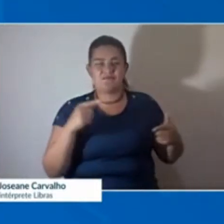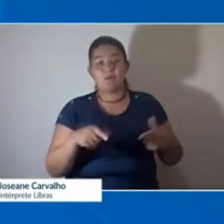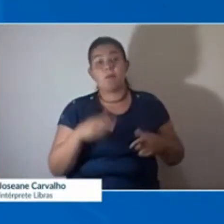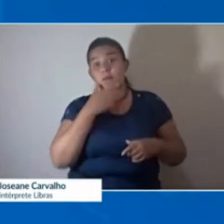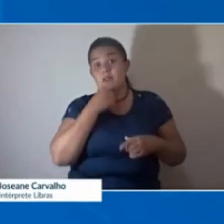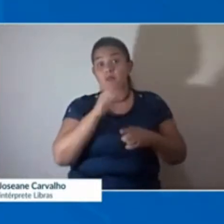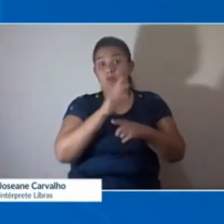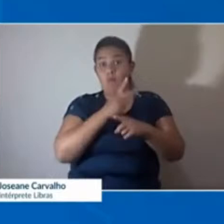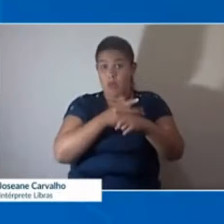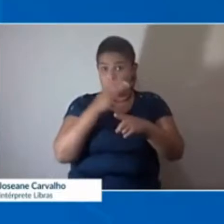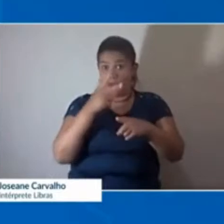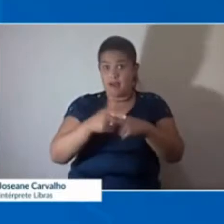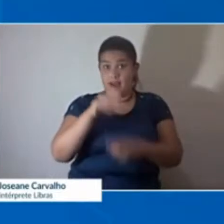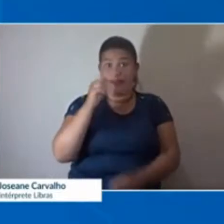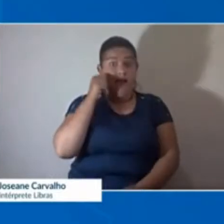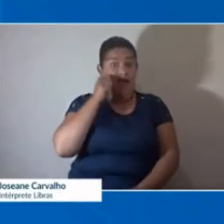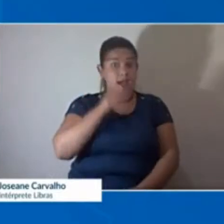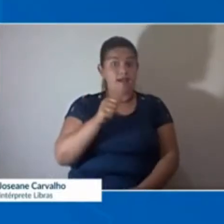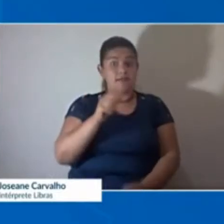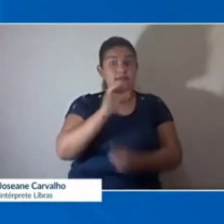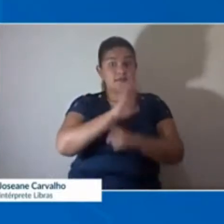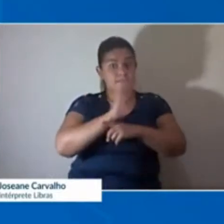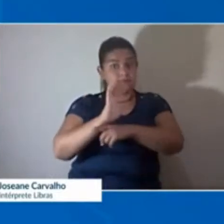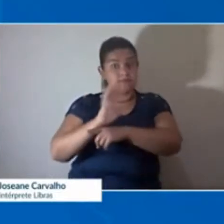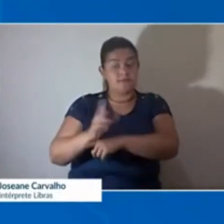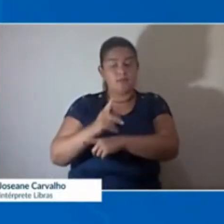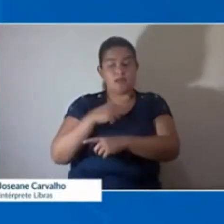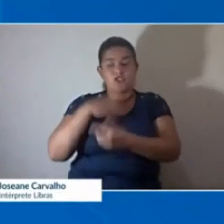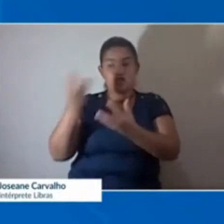a gente recebeu a Elis Menezes,